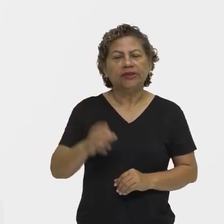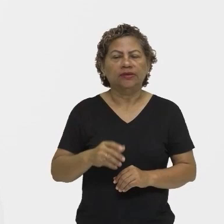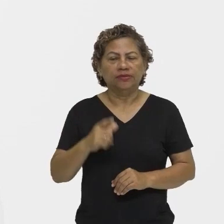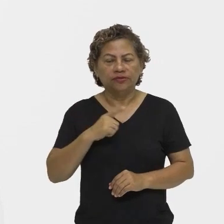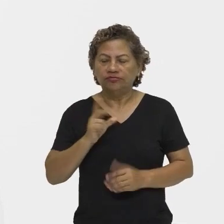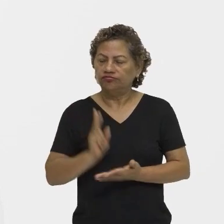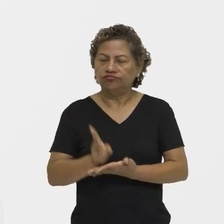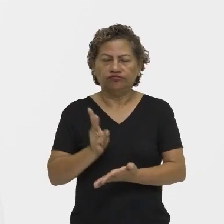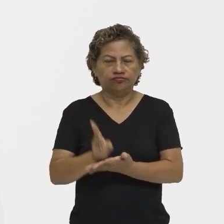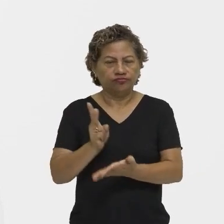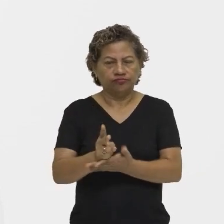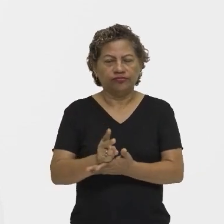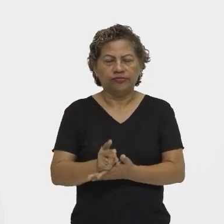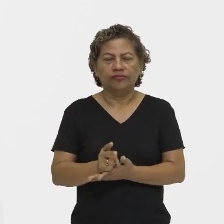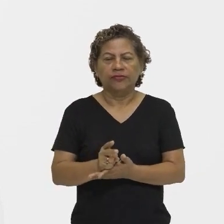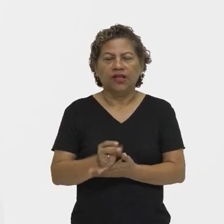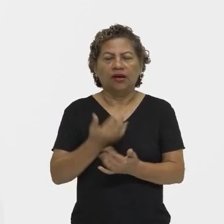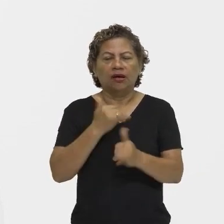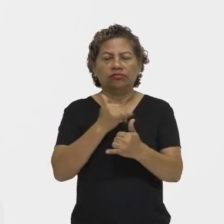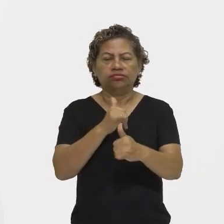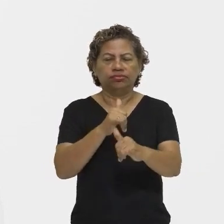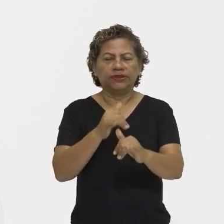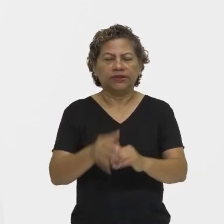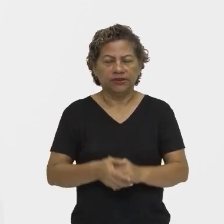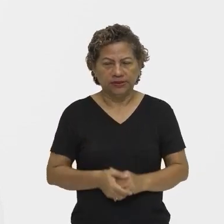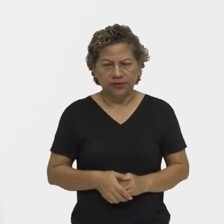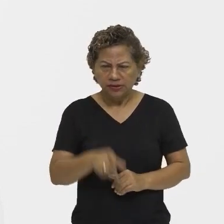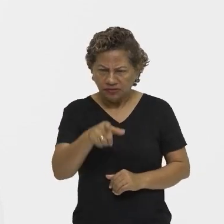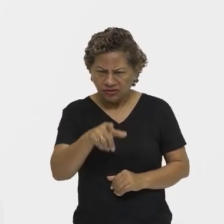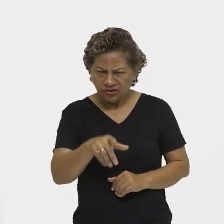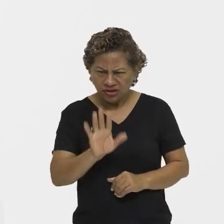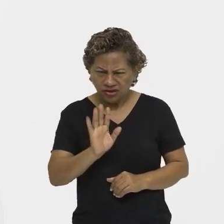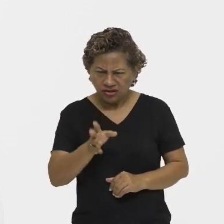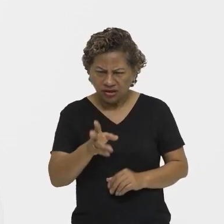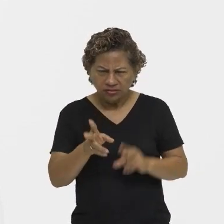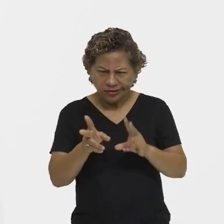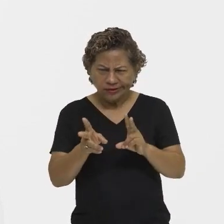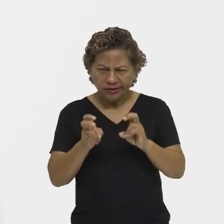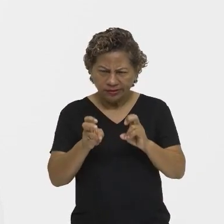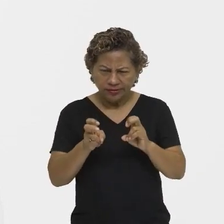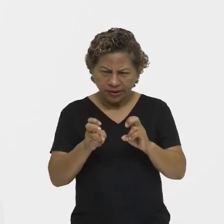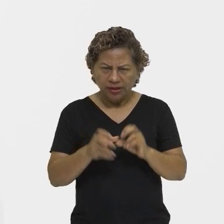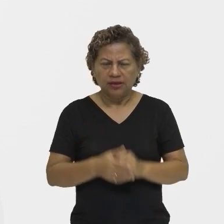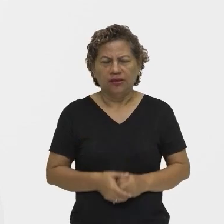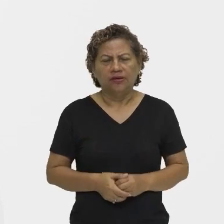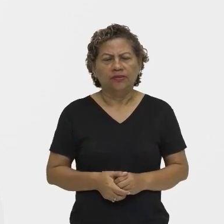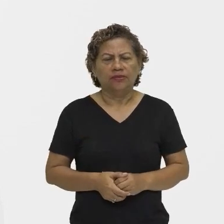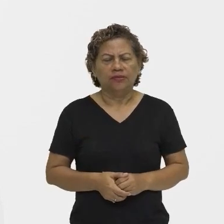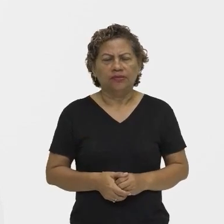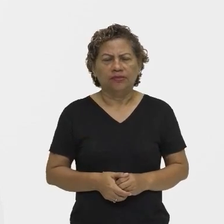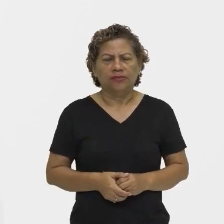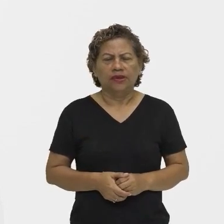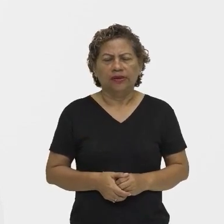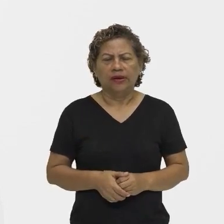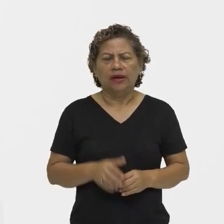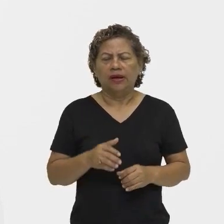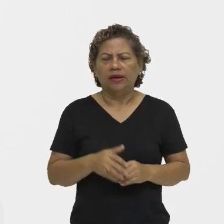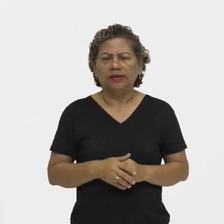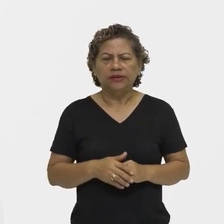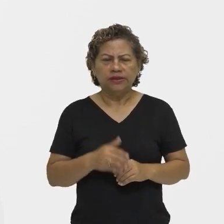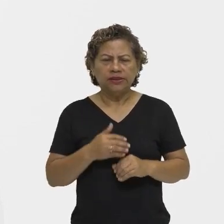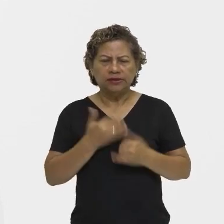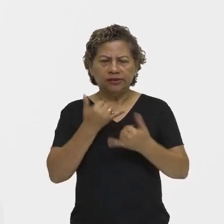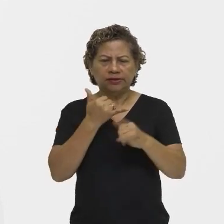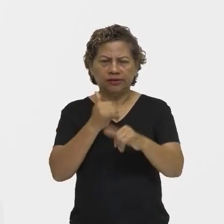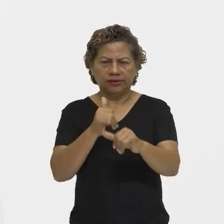energia. Vocês já podem ter ouvido esse princípio de uma outra forma, como por exemplo, a energia não pode ser criada nem